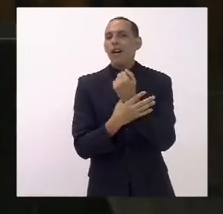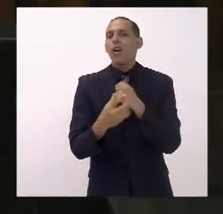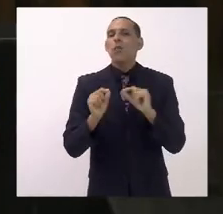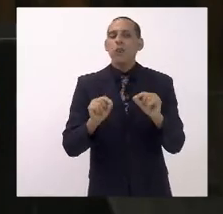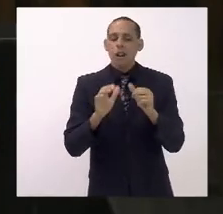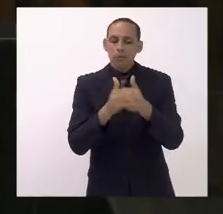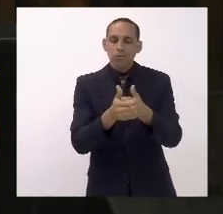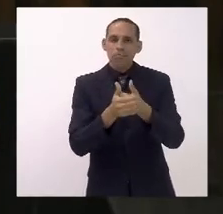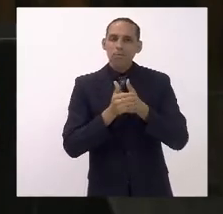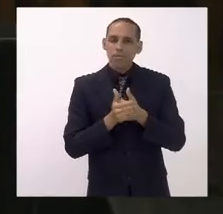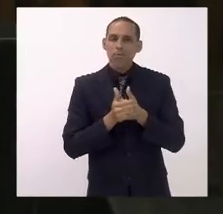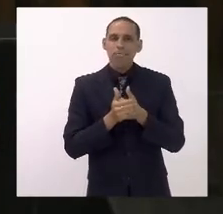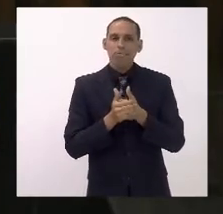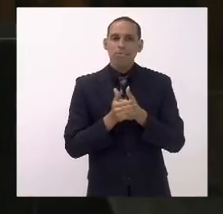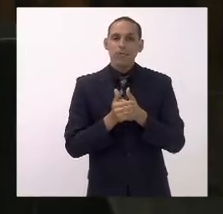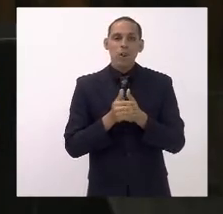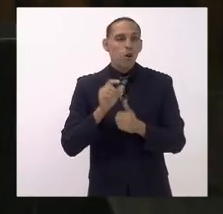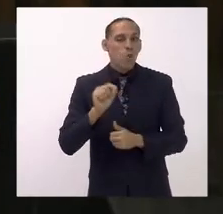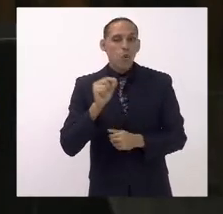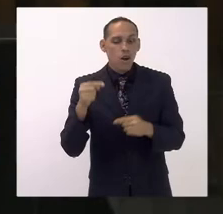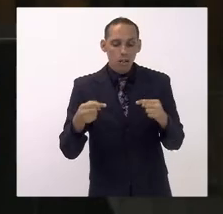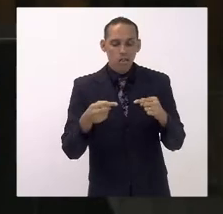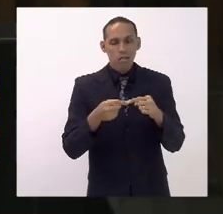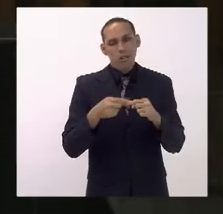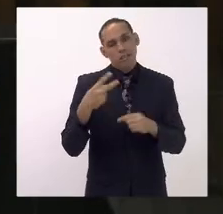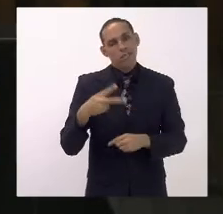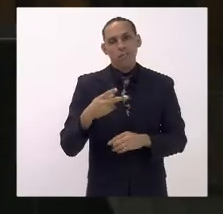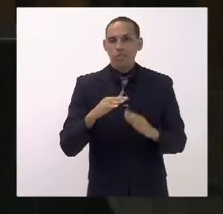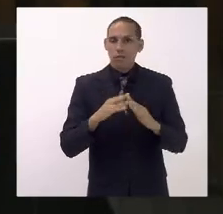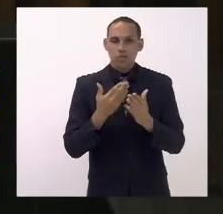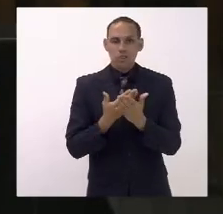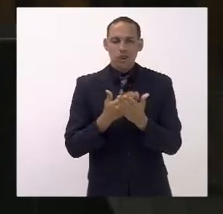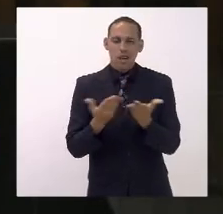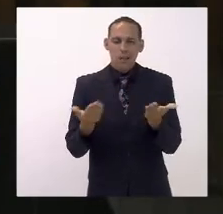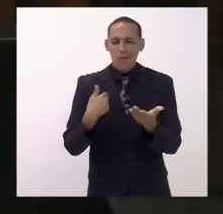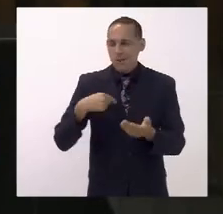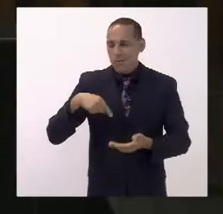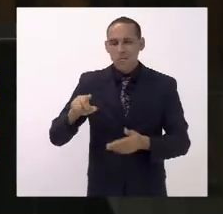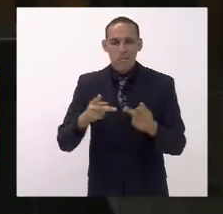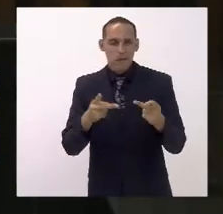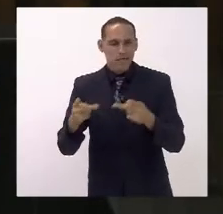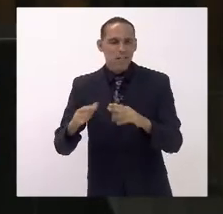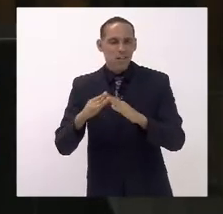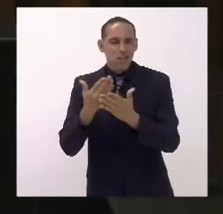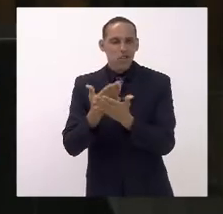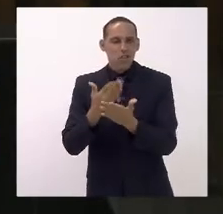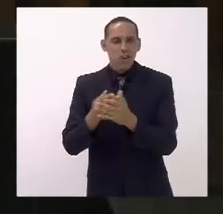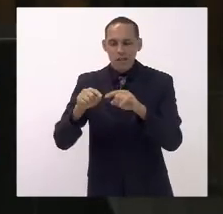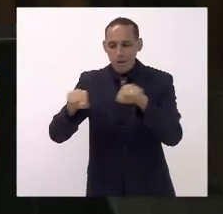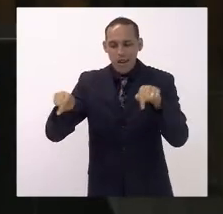acolhimento, pelo menos naquilo que lhe diz respeito. Hoje, enquanto eu visitava uma das escolas, na sala dos